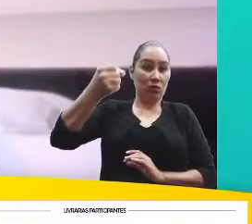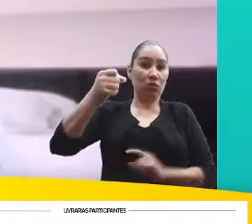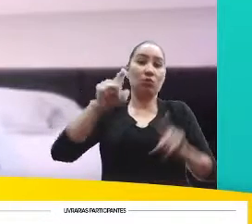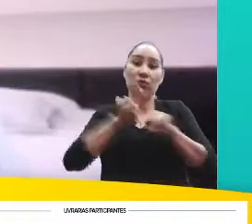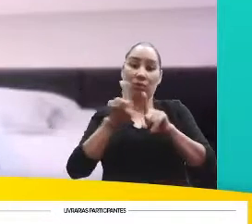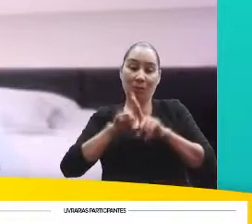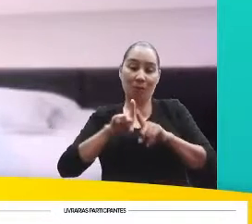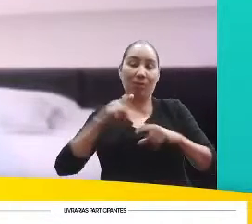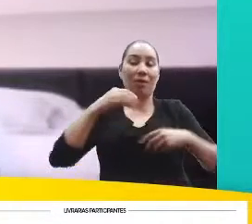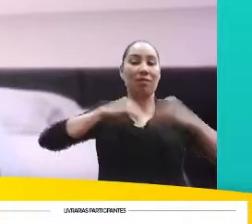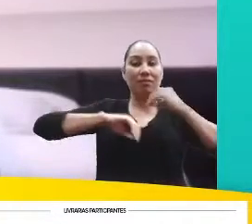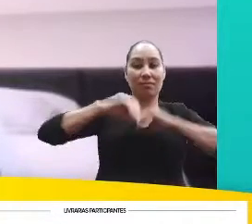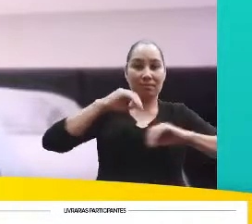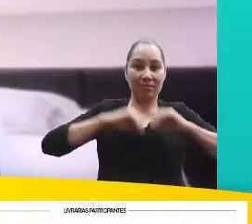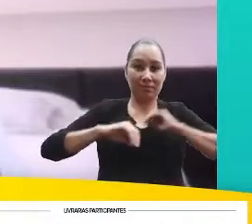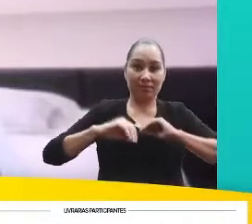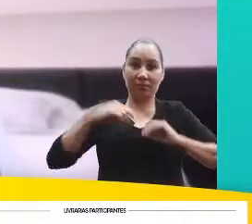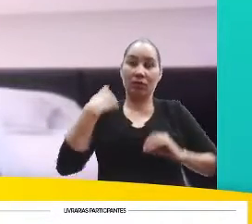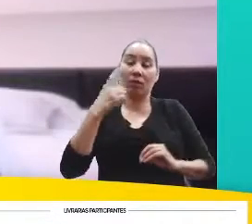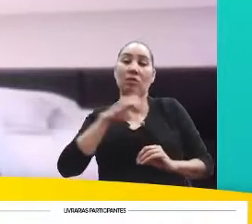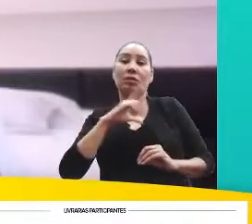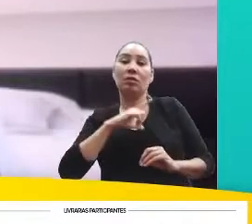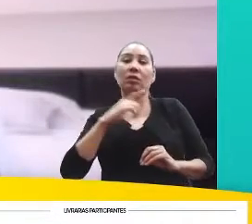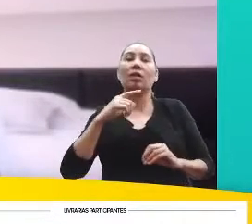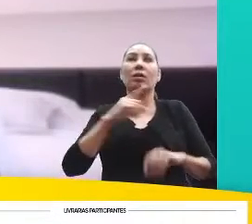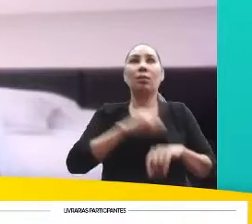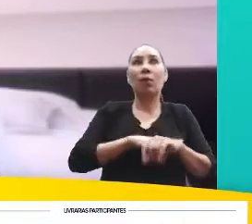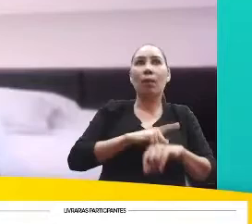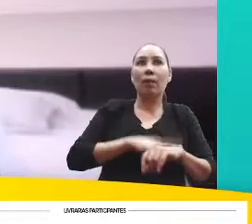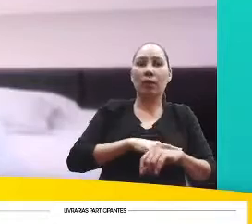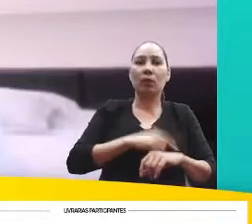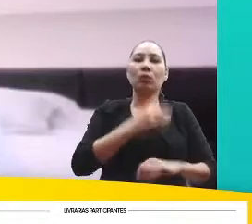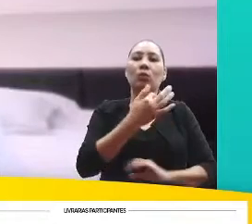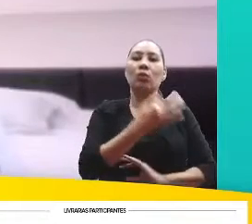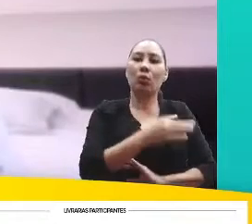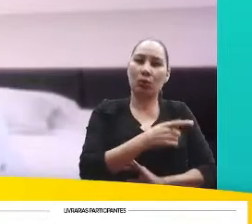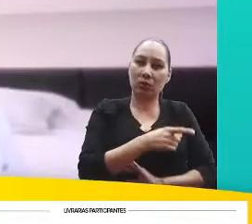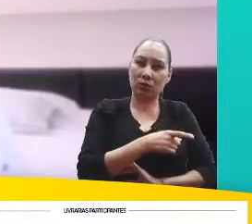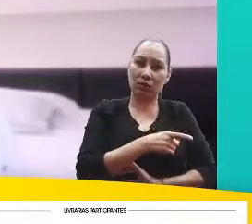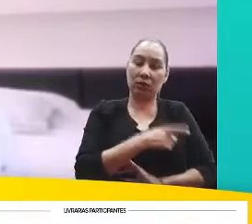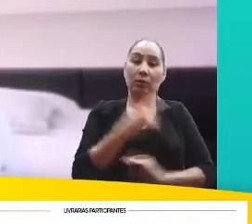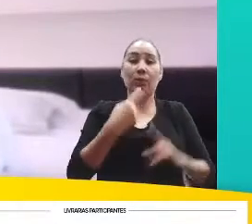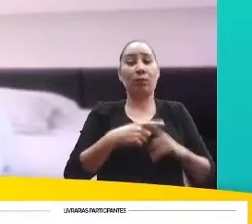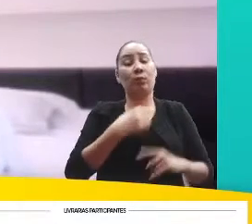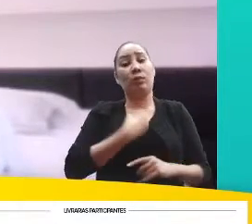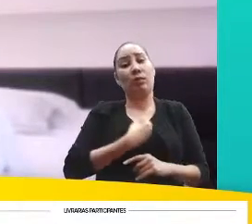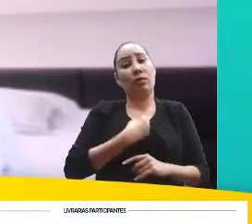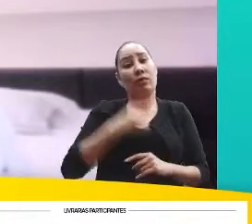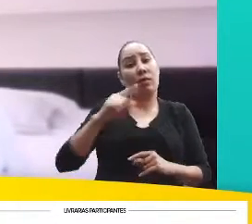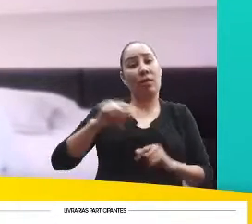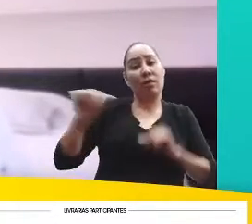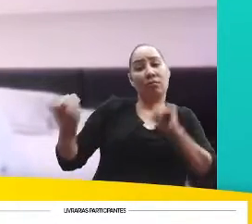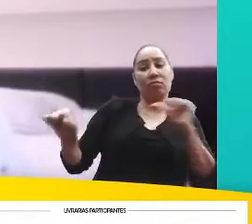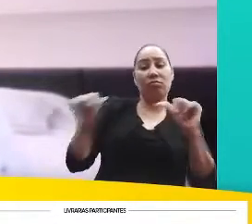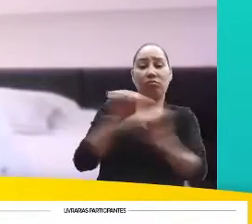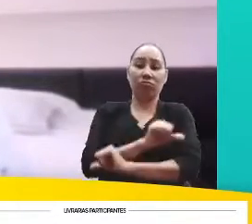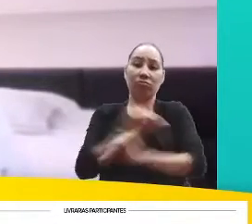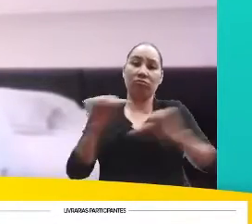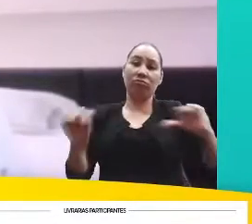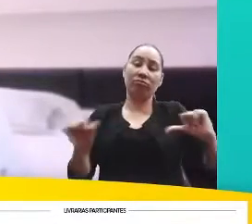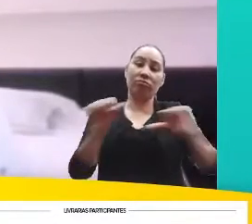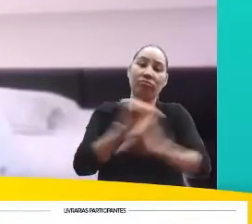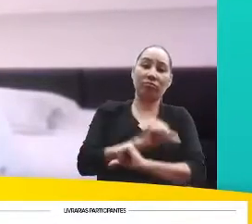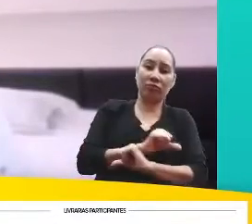depressão. Nós vamos ter momentos de dor, porque a vida é esse alternar entre momento de